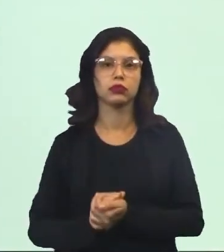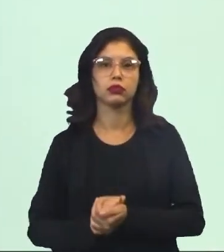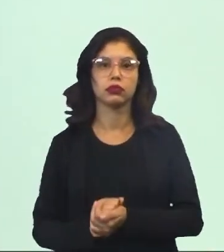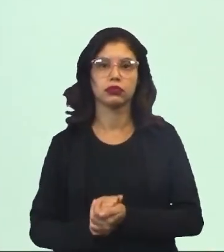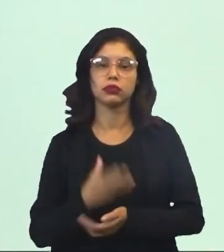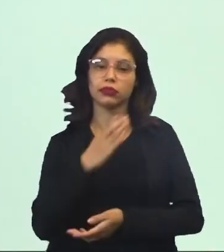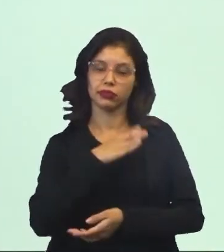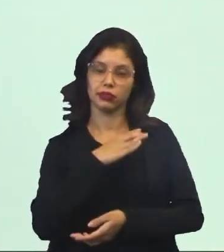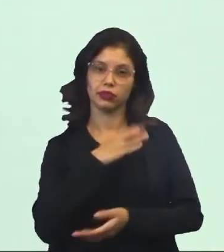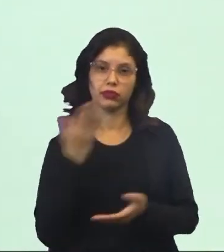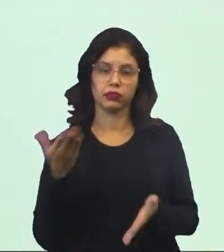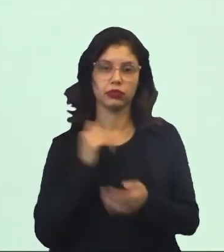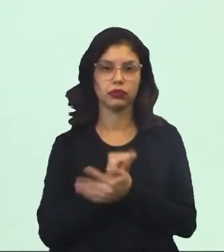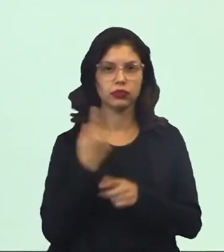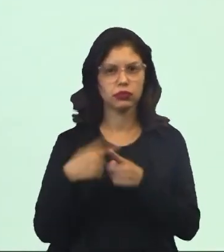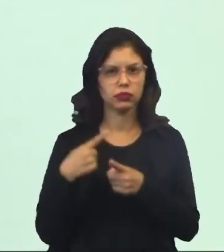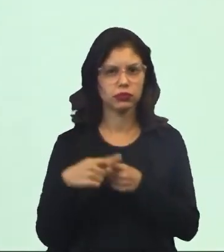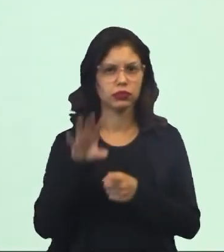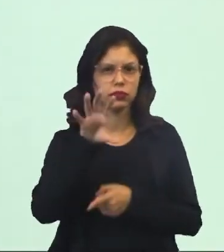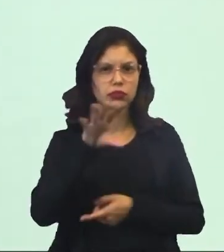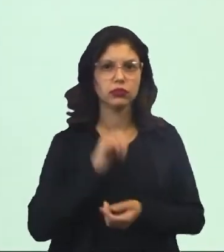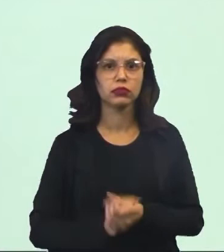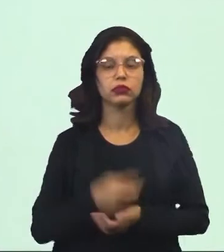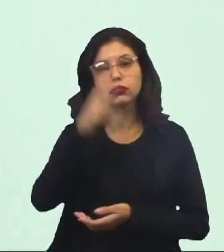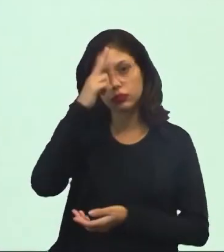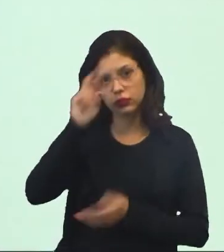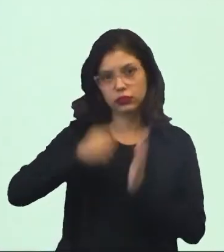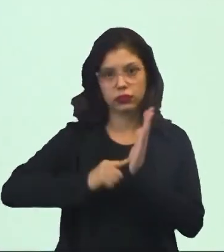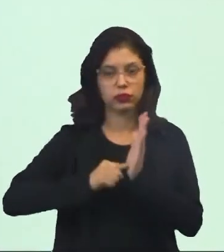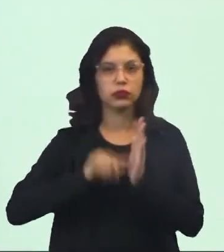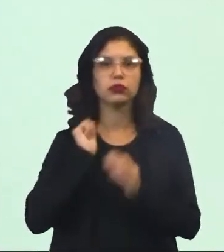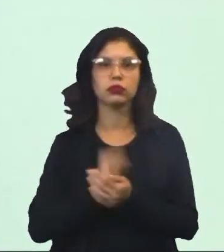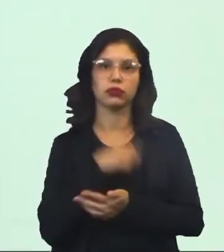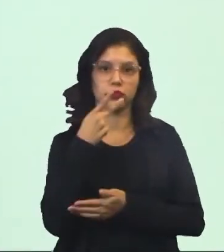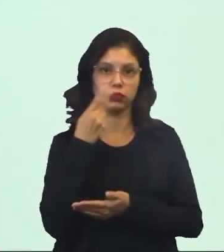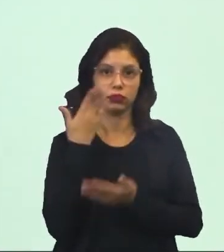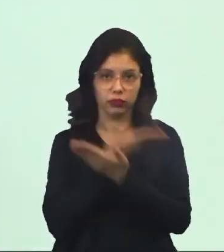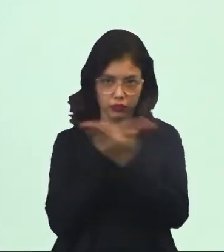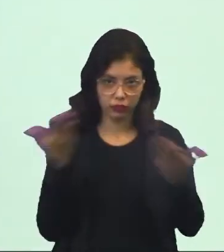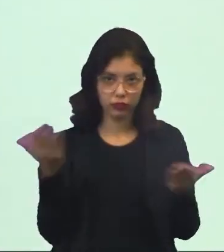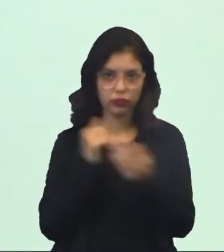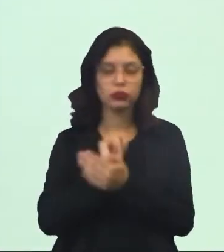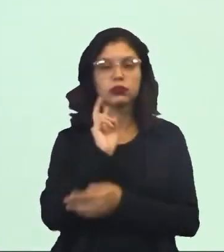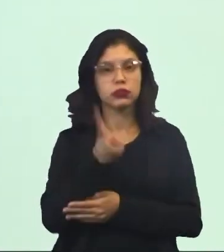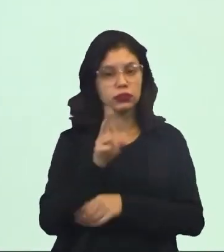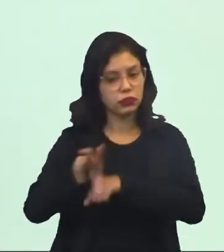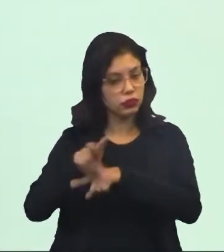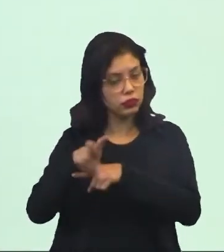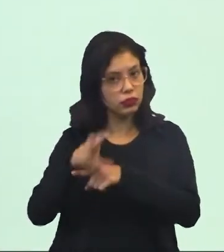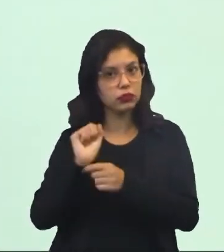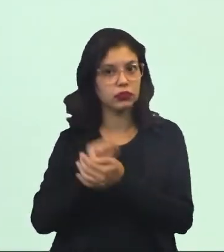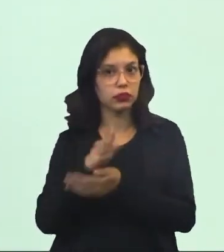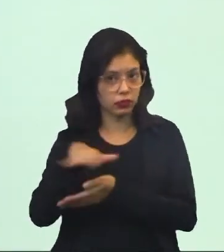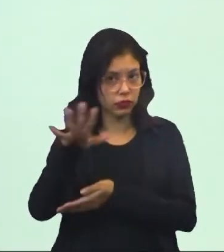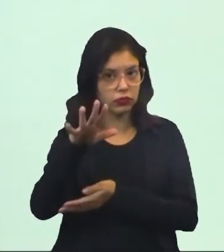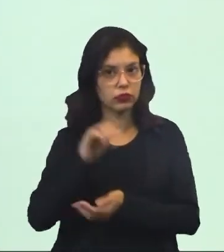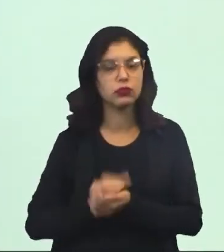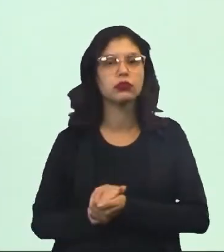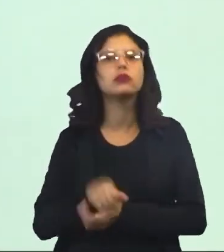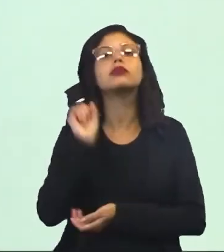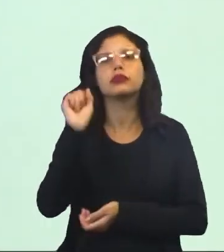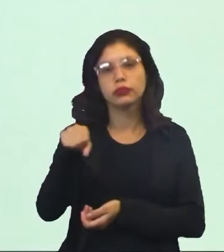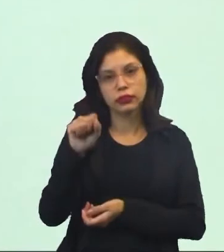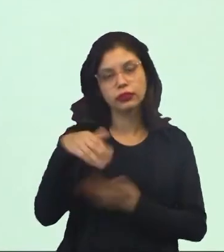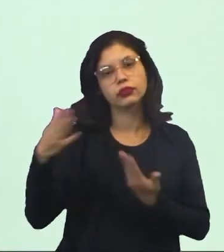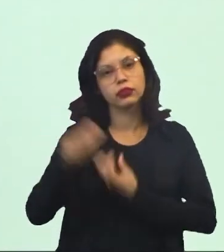a cidade. Por que será? Lembram do ponto que eu acabei de falar com vocês sobre a mecanização do campo? Isso mesmo,